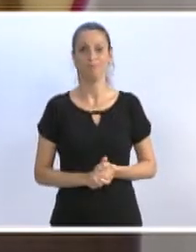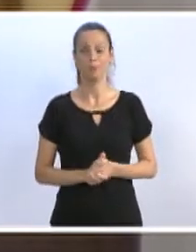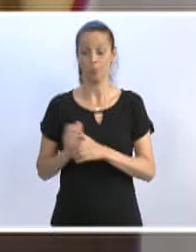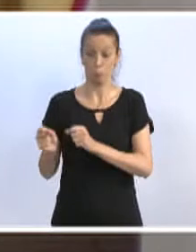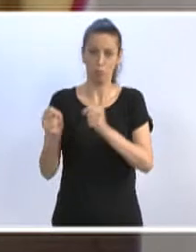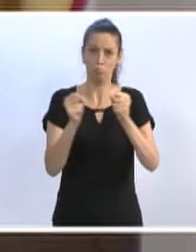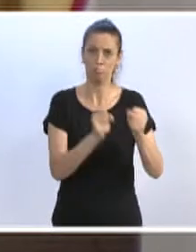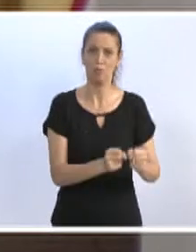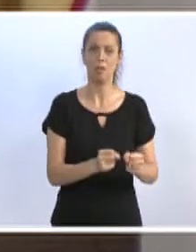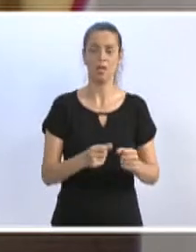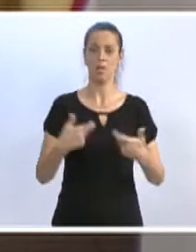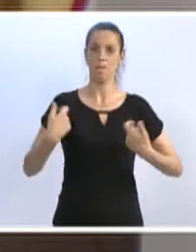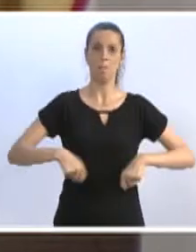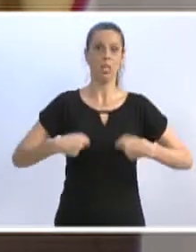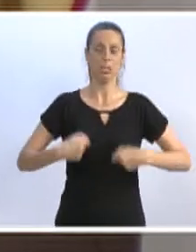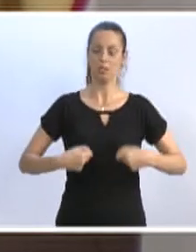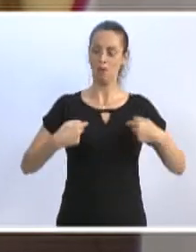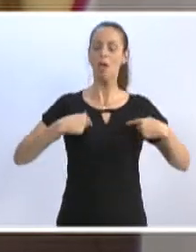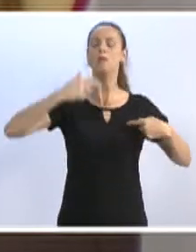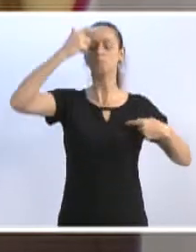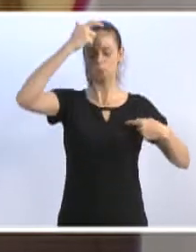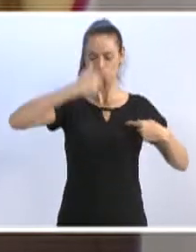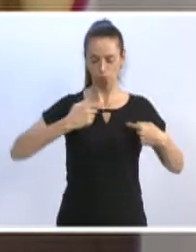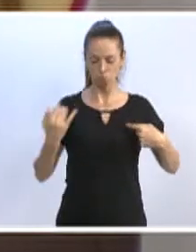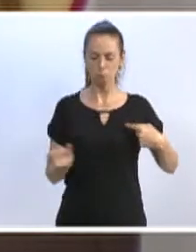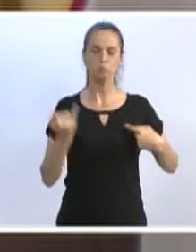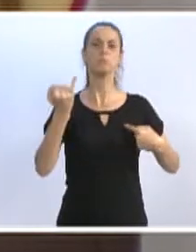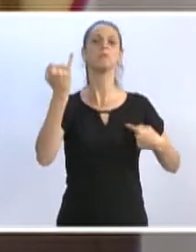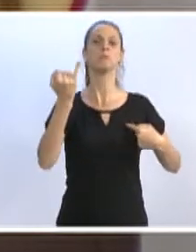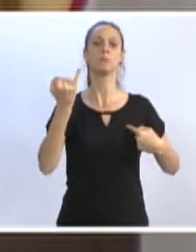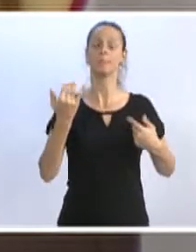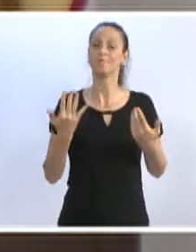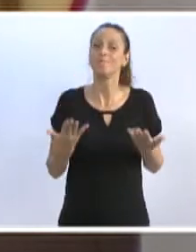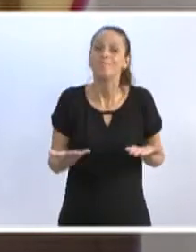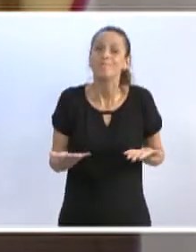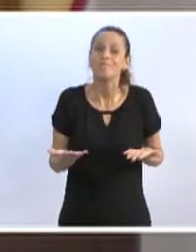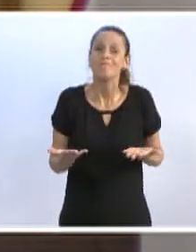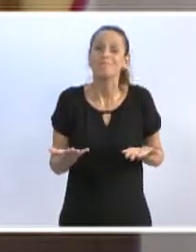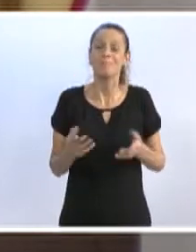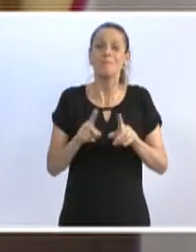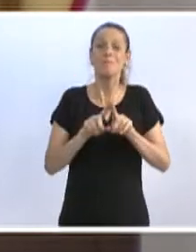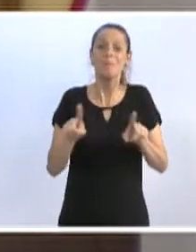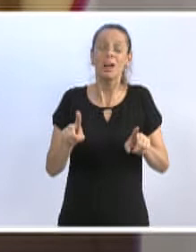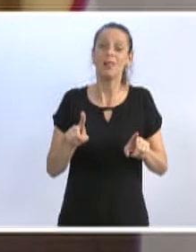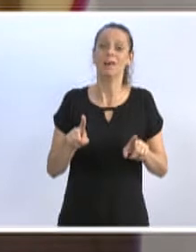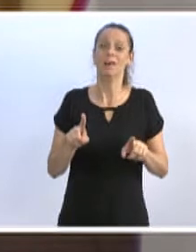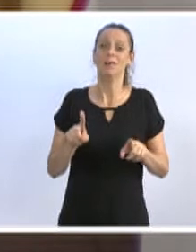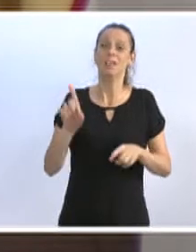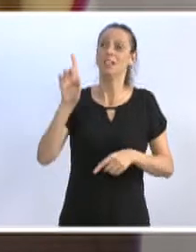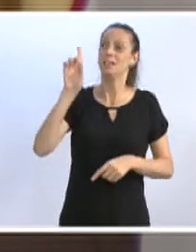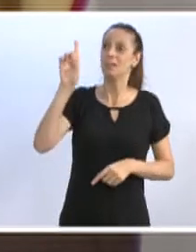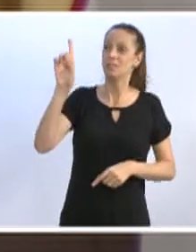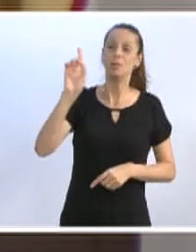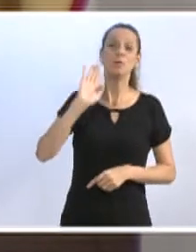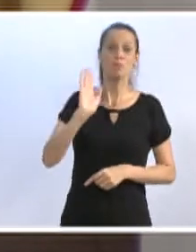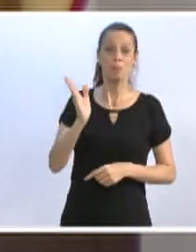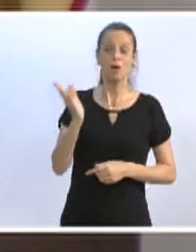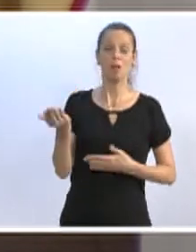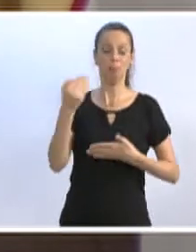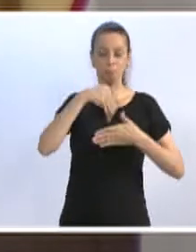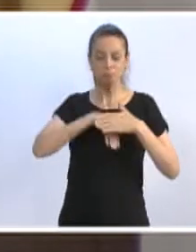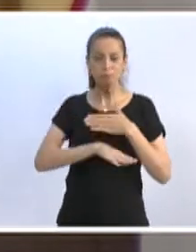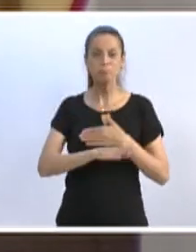poder, eu preciso ser importante, e Deus colocou em nossos corações, nós queremos